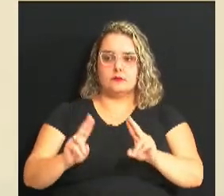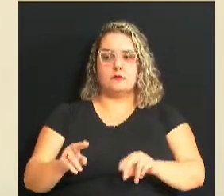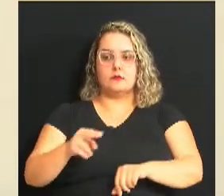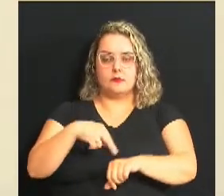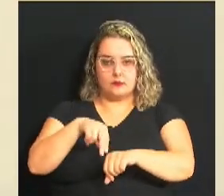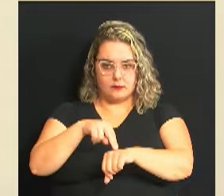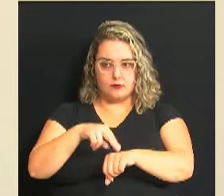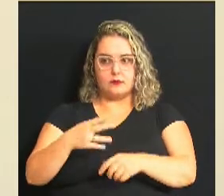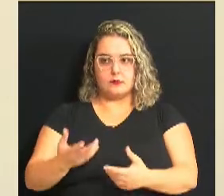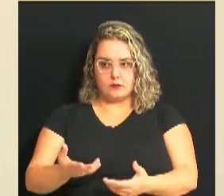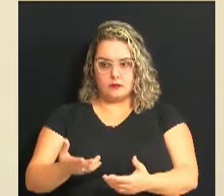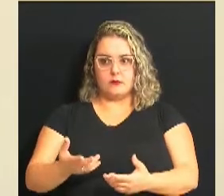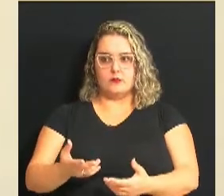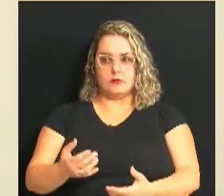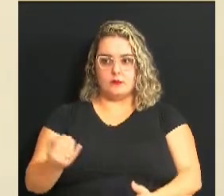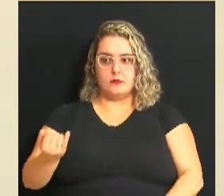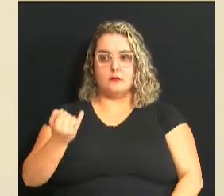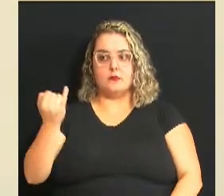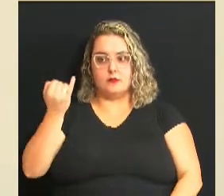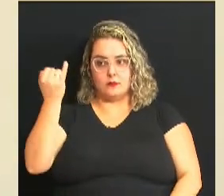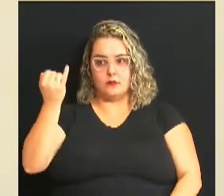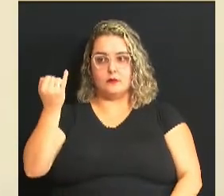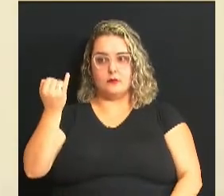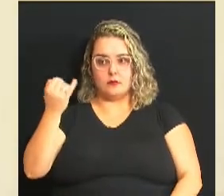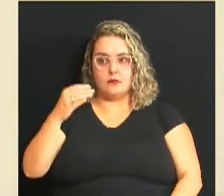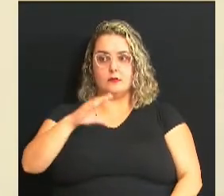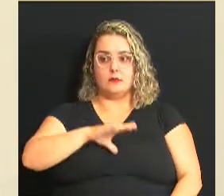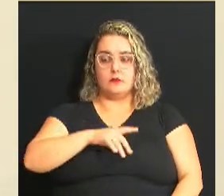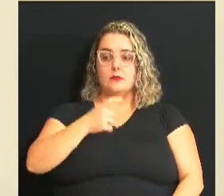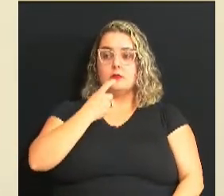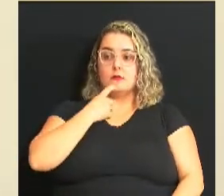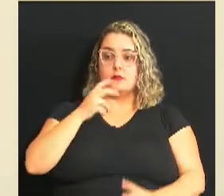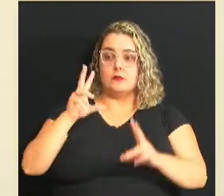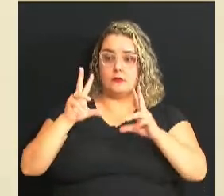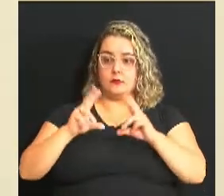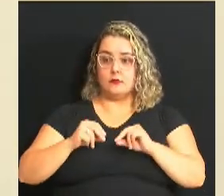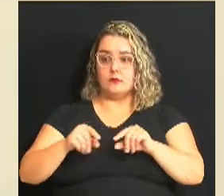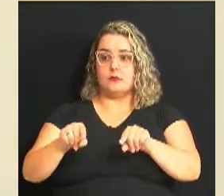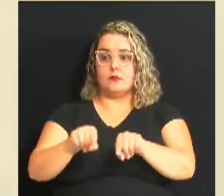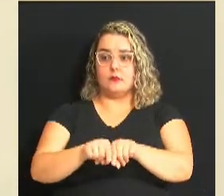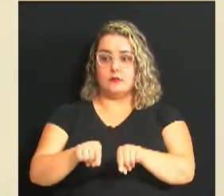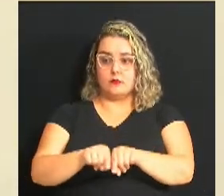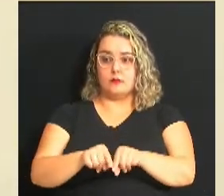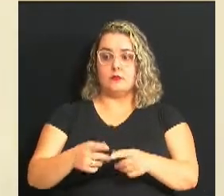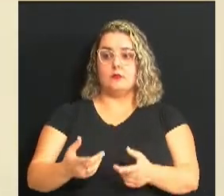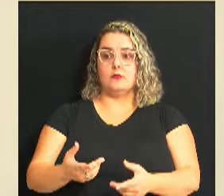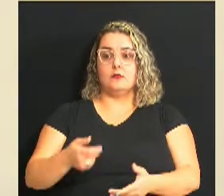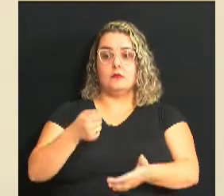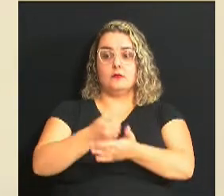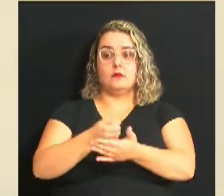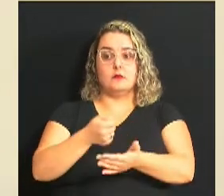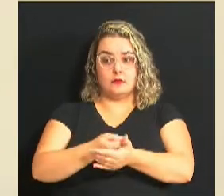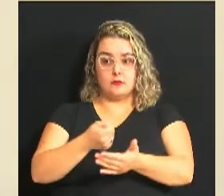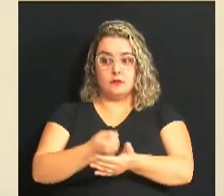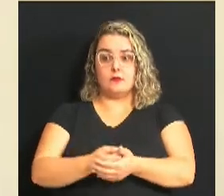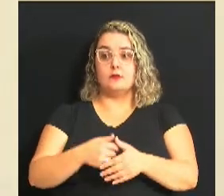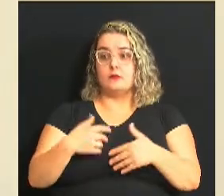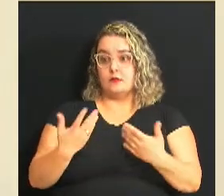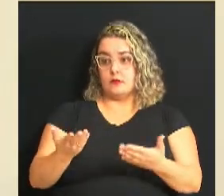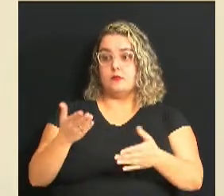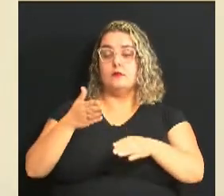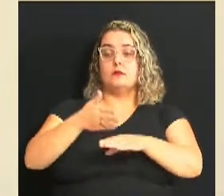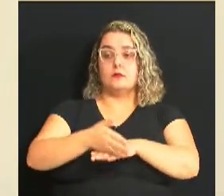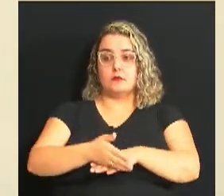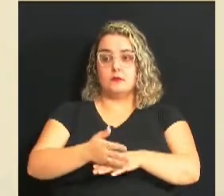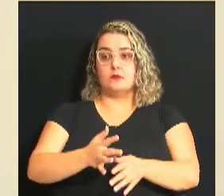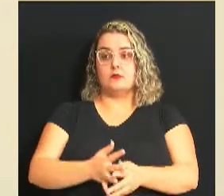nacionais com relevância, que a cidade merece, porque a gente também foi muito exigente, já que a gente ia entrar,